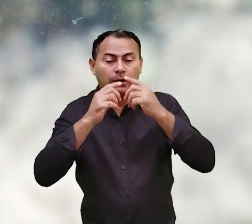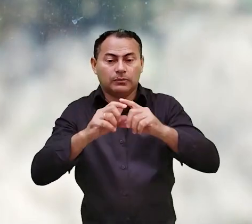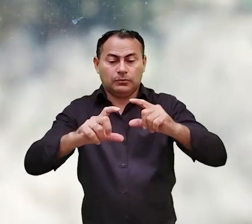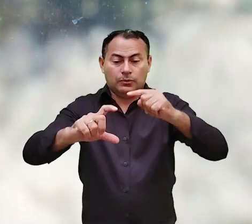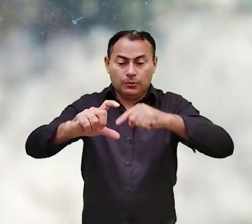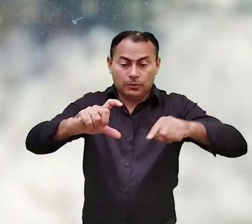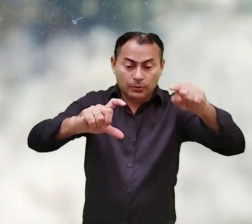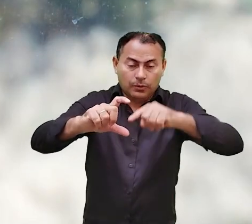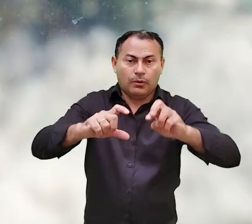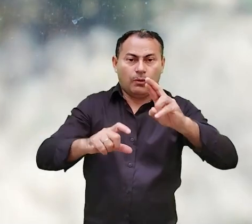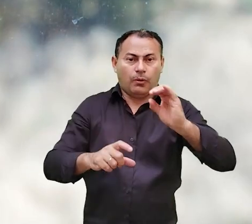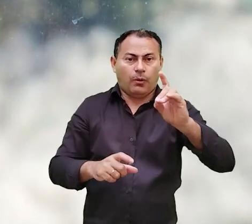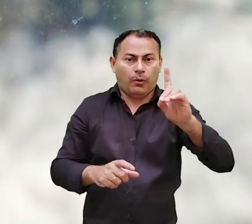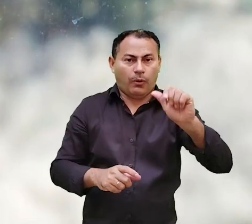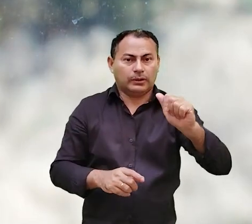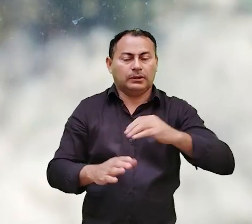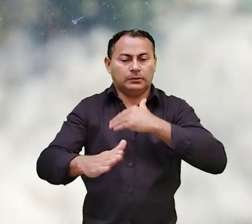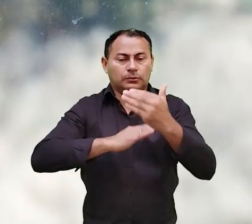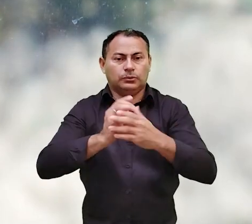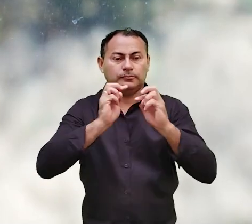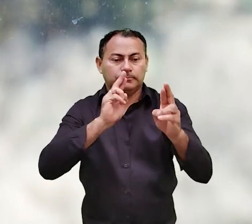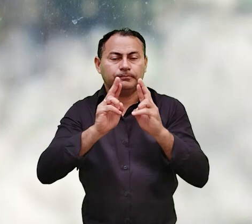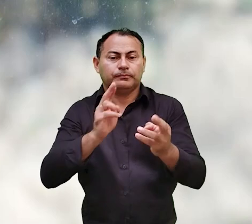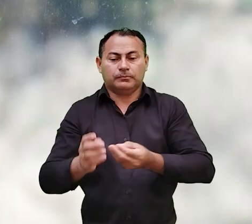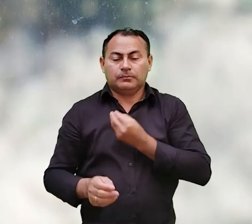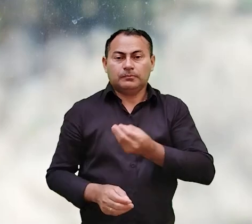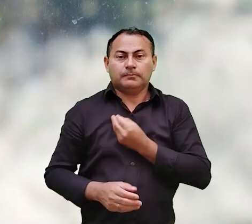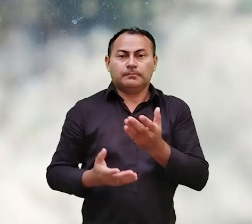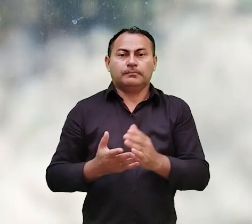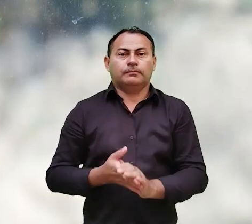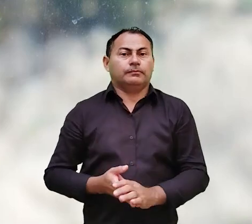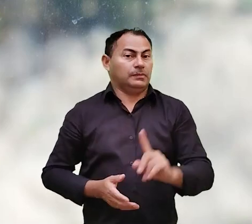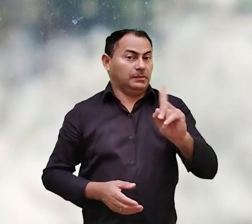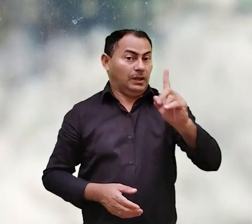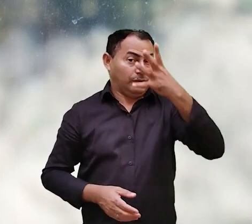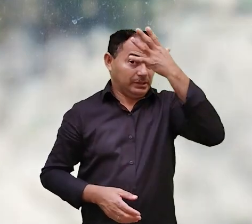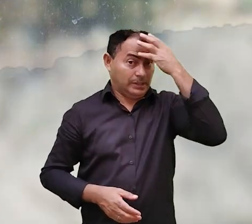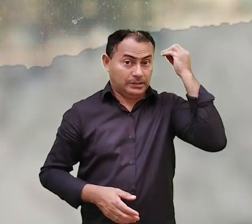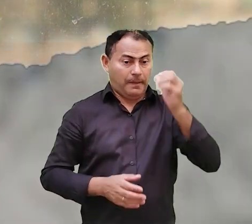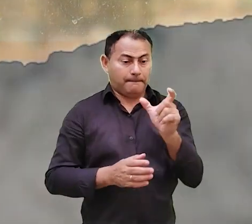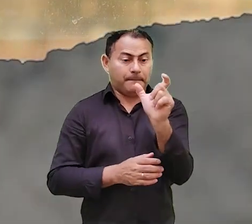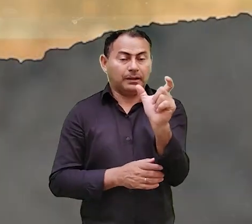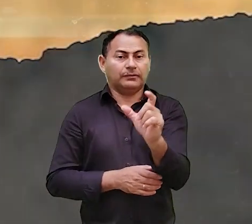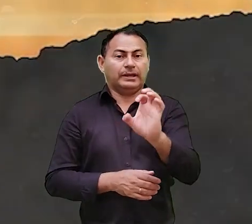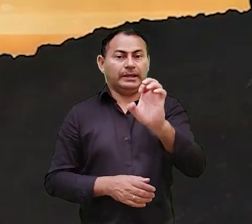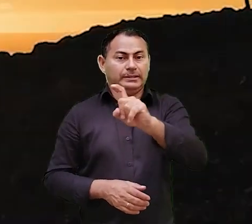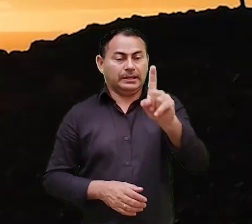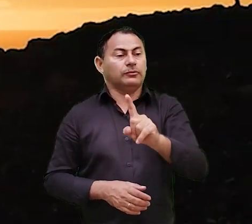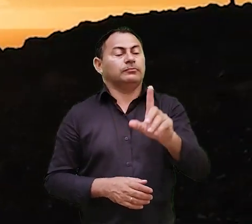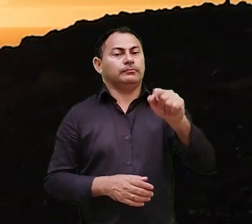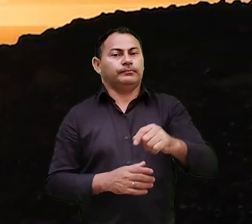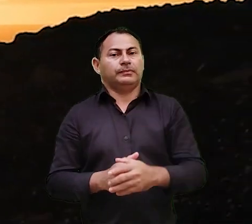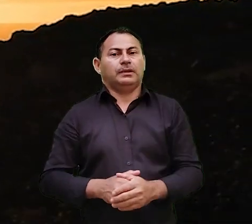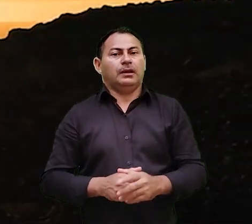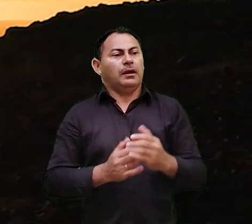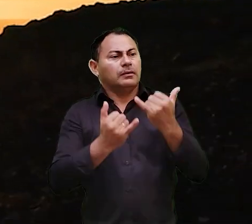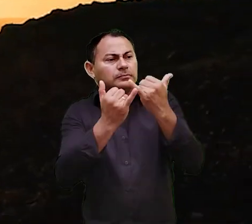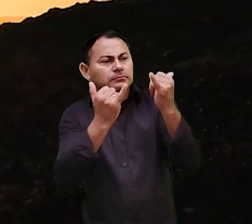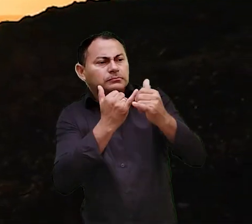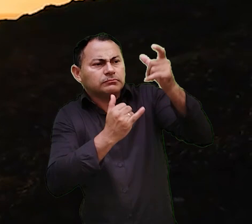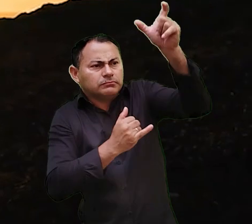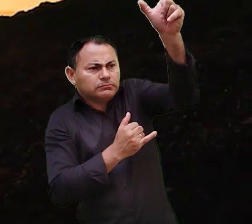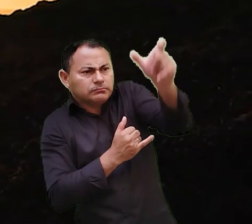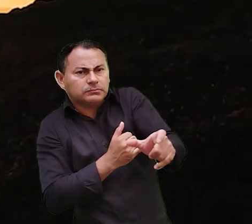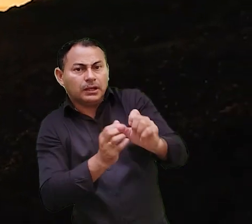olhos, os aros das rodas e tudo que se relacionava aos viventes? Não se esqueça das palavras de Ezequiel. Era